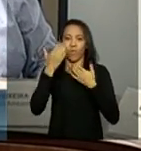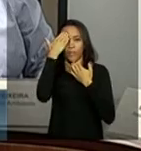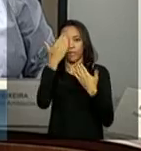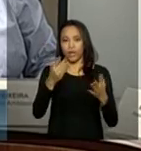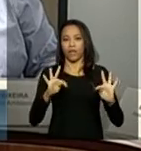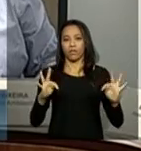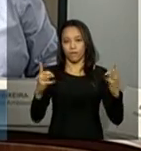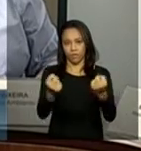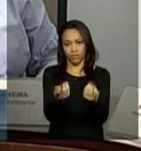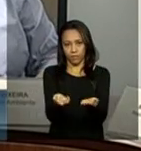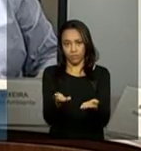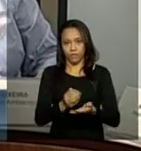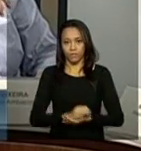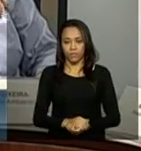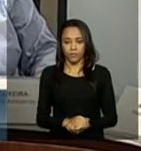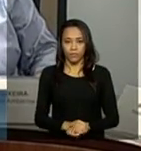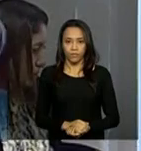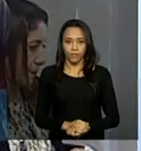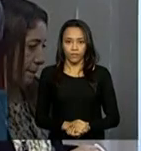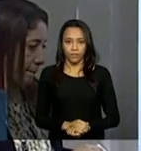todos.